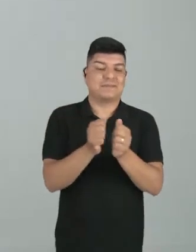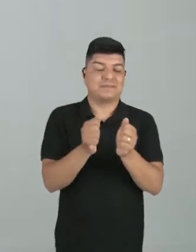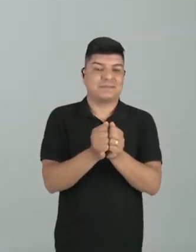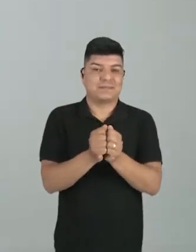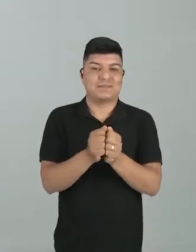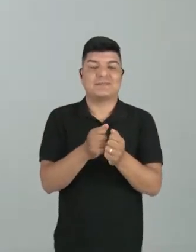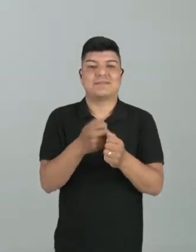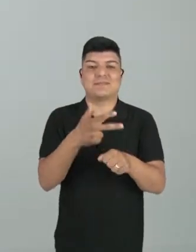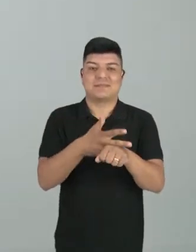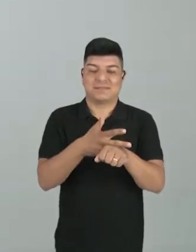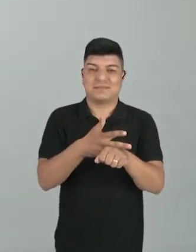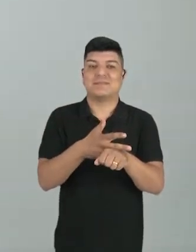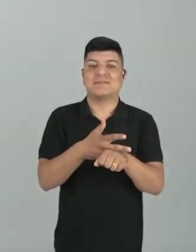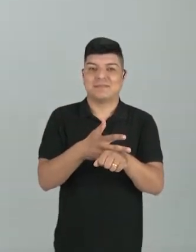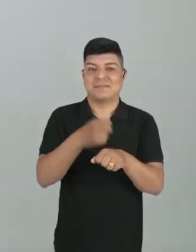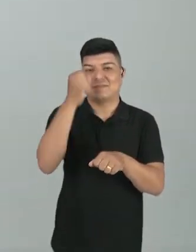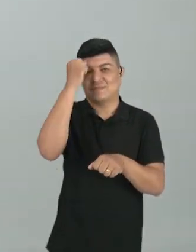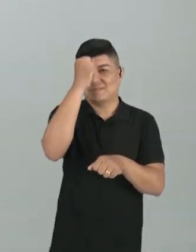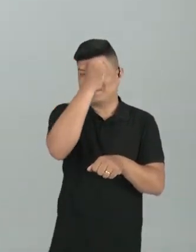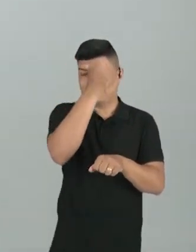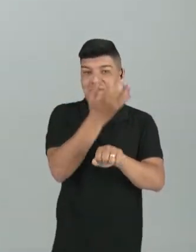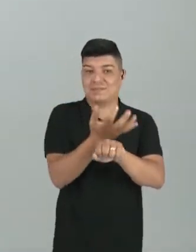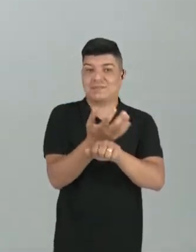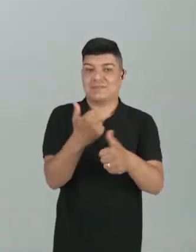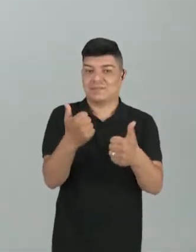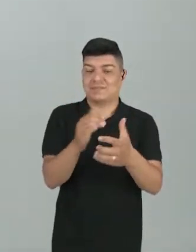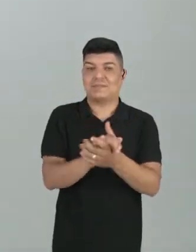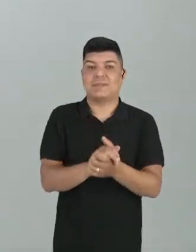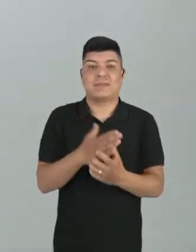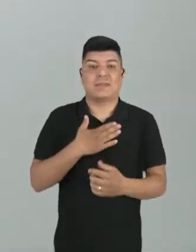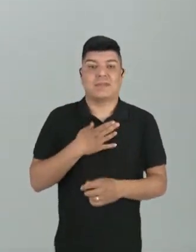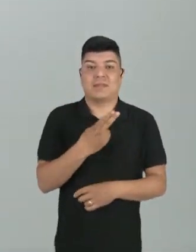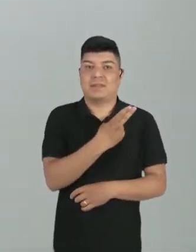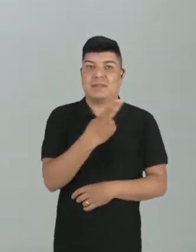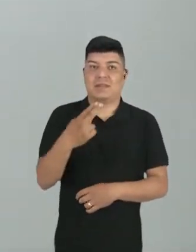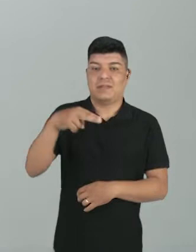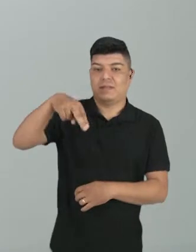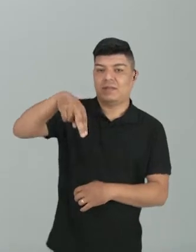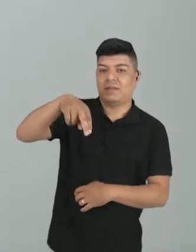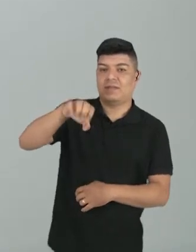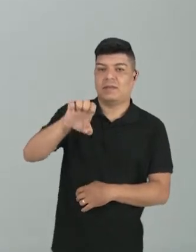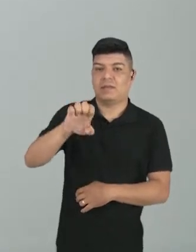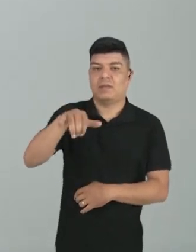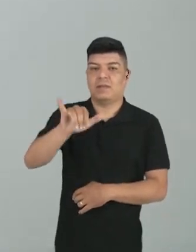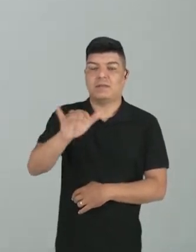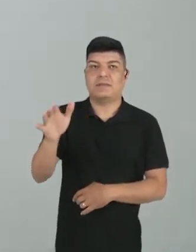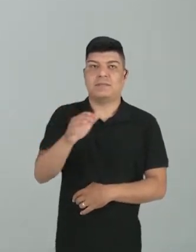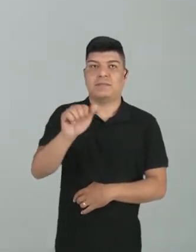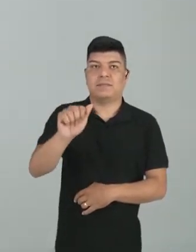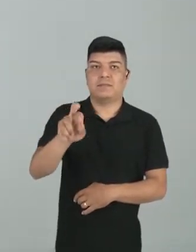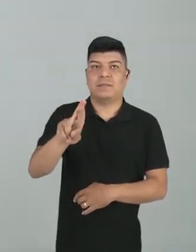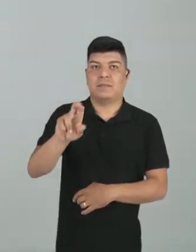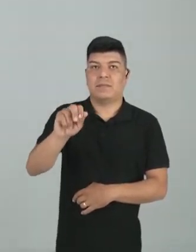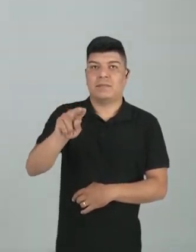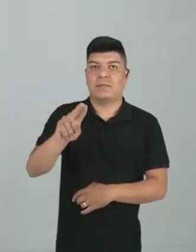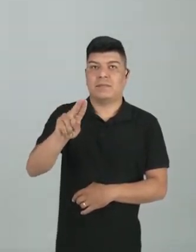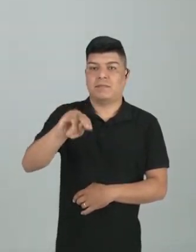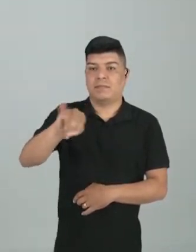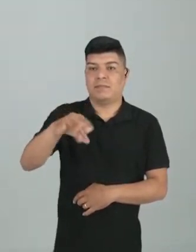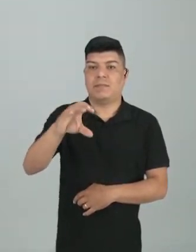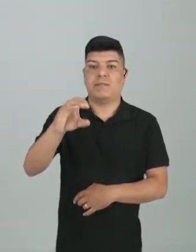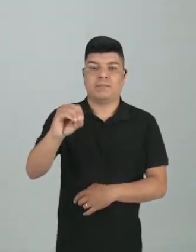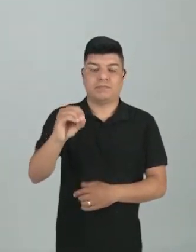acompanhe essa videoaula de Sociologia. Sou o professor Ney Araújo e nesta videoaula nós